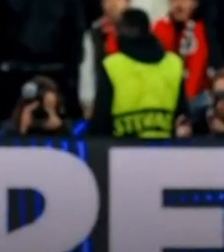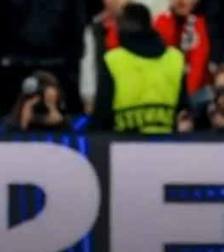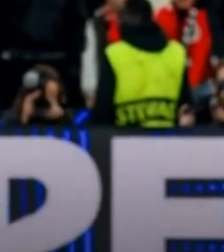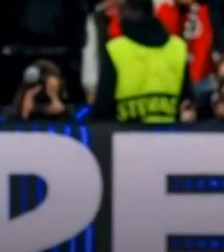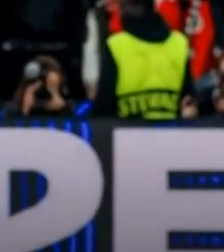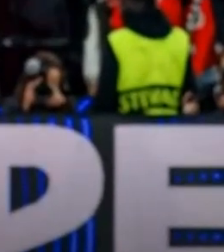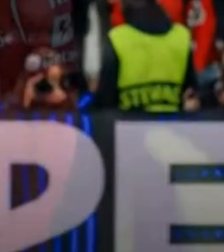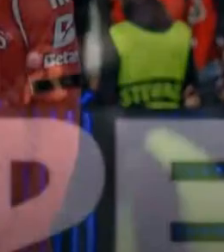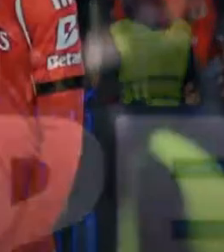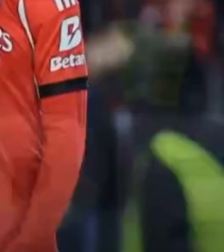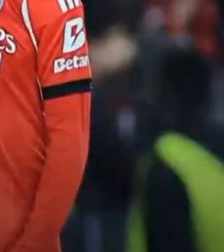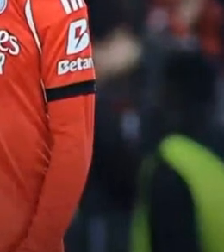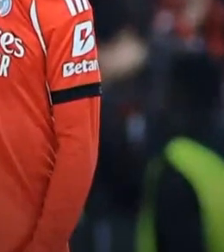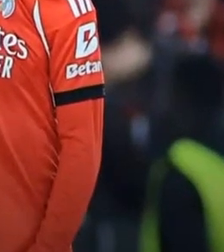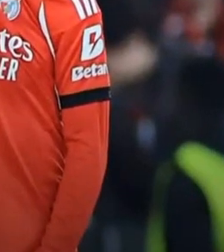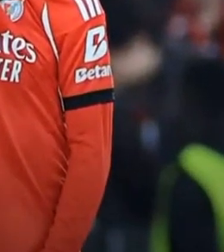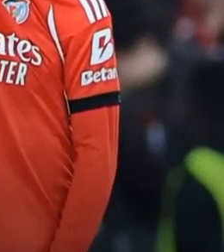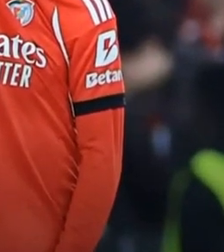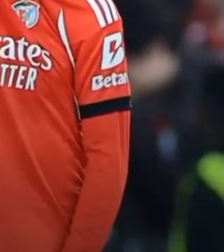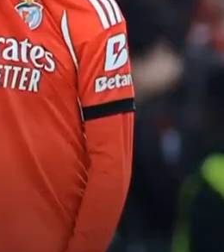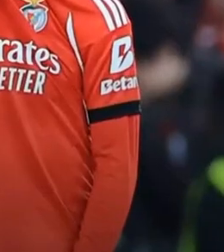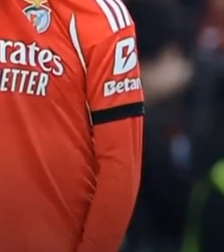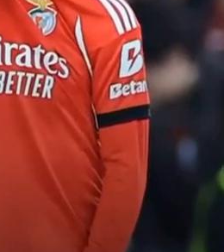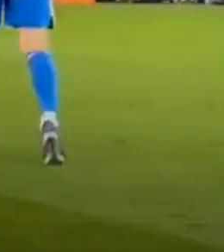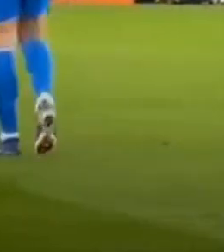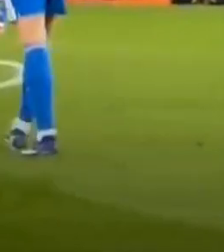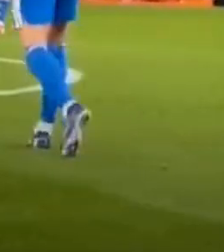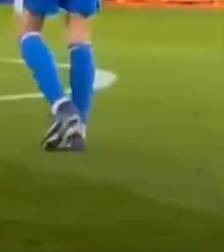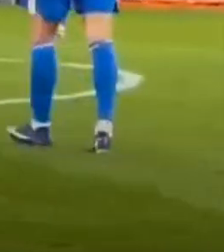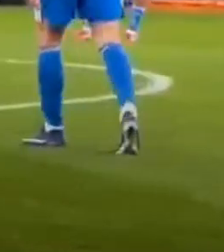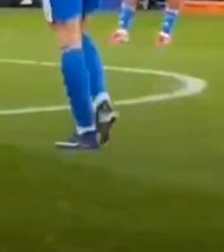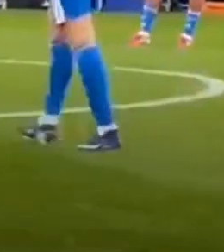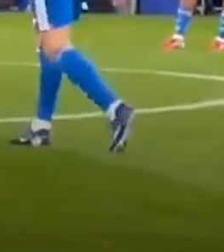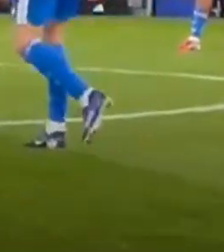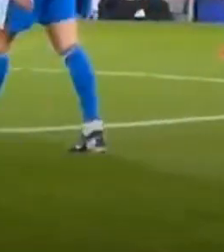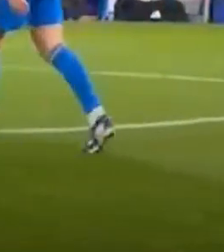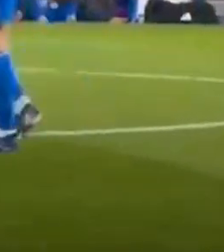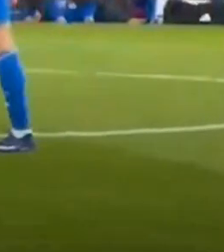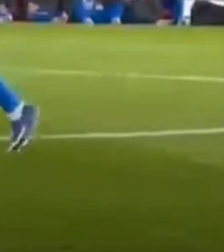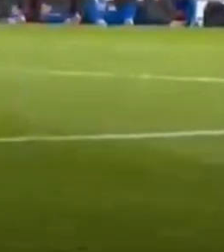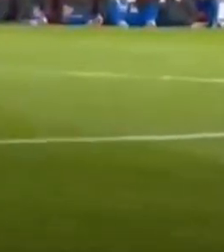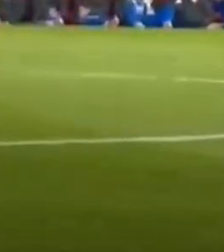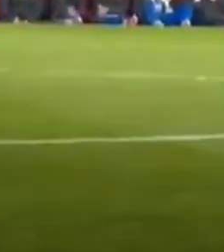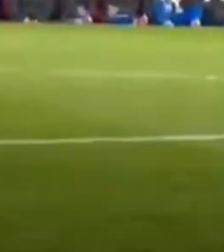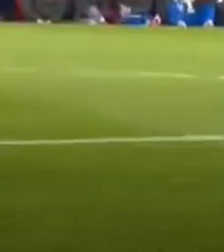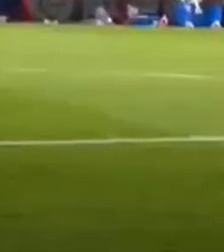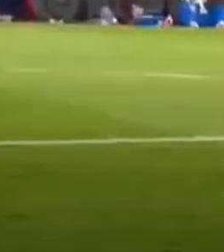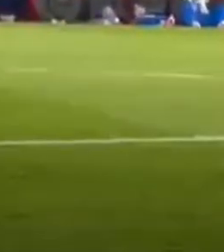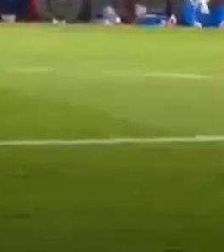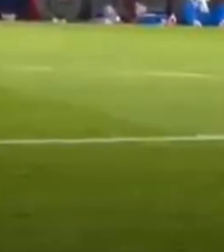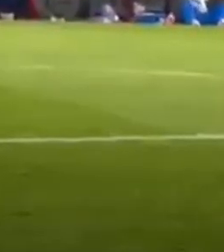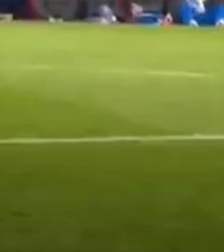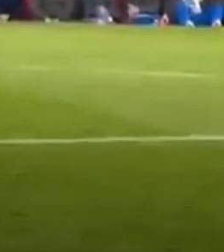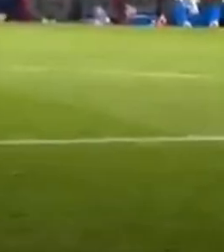Para este ano foi suspenso preventivamente pela UEFA e não joga frente ao Real Madrid em partida a contar para a Liga dos